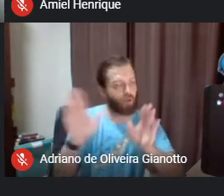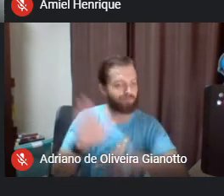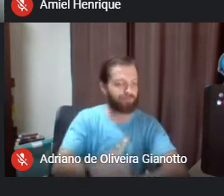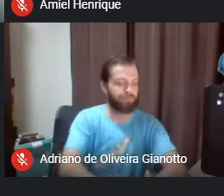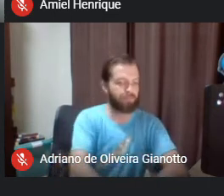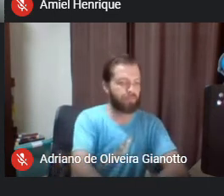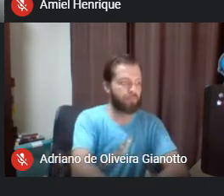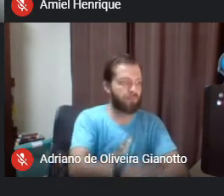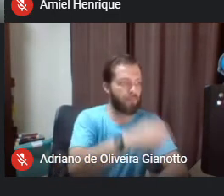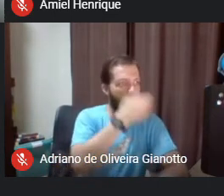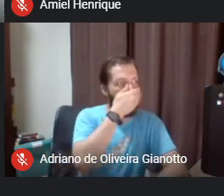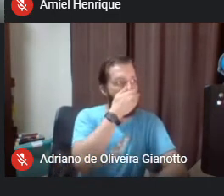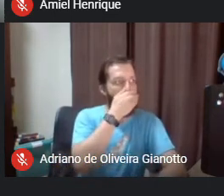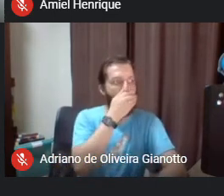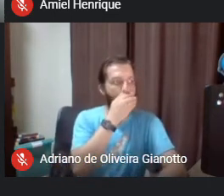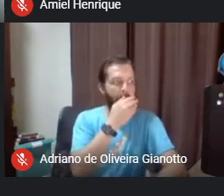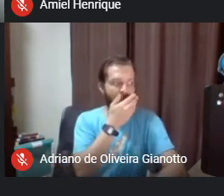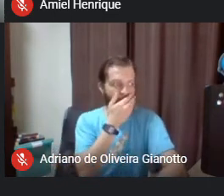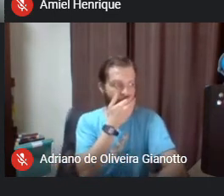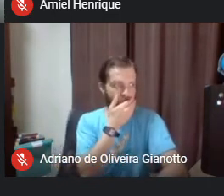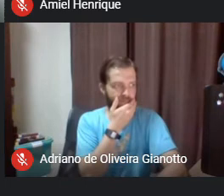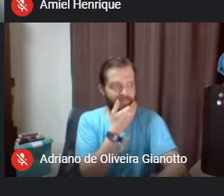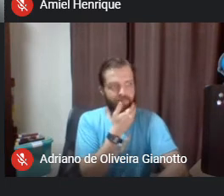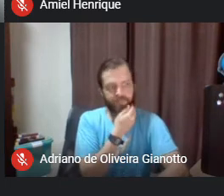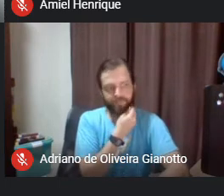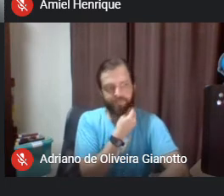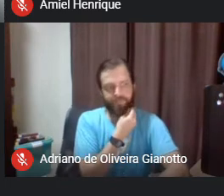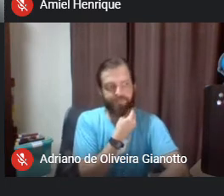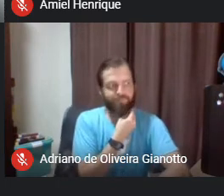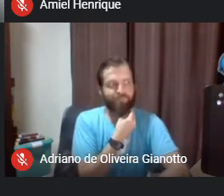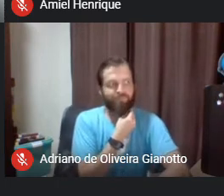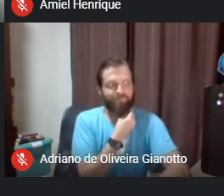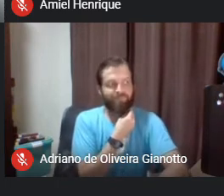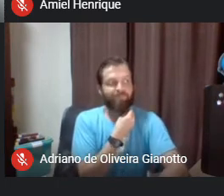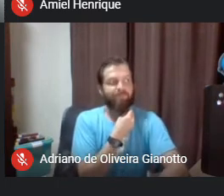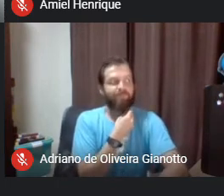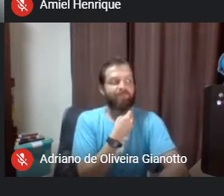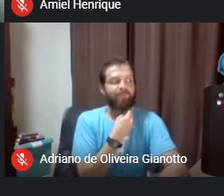língua portuguesa. É só para vocês terem conhecimento bem sintetizado.